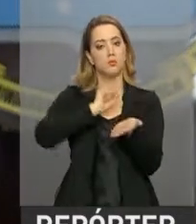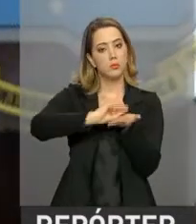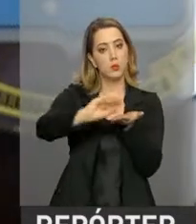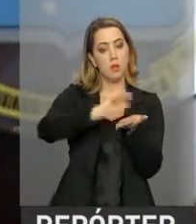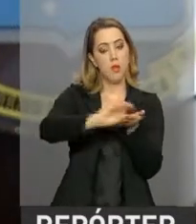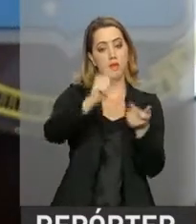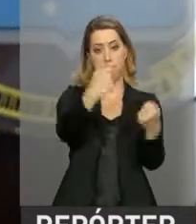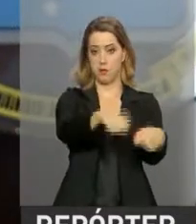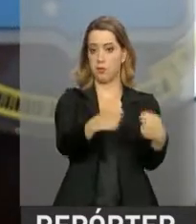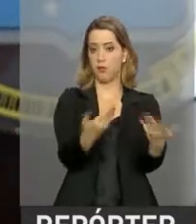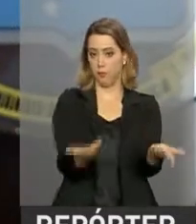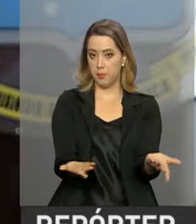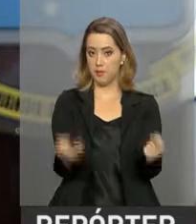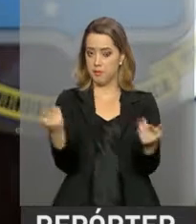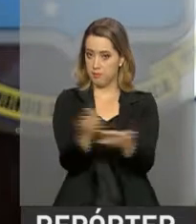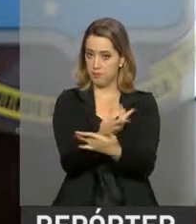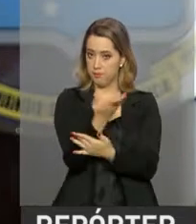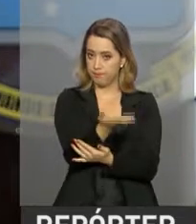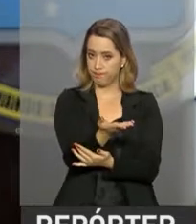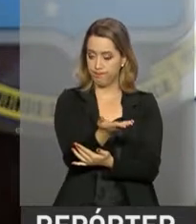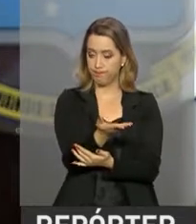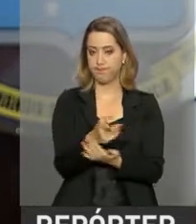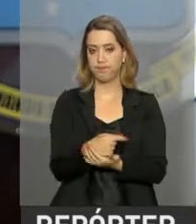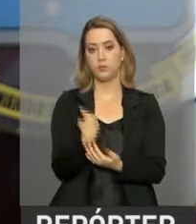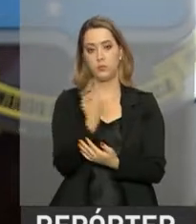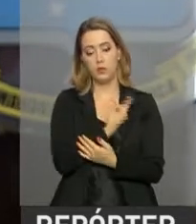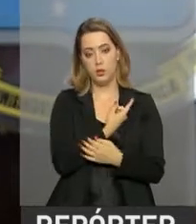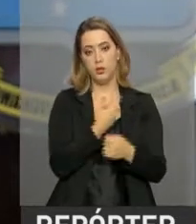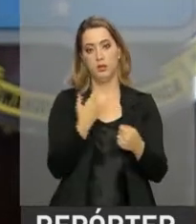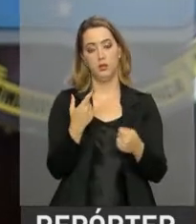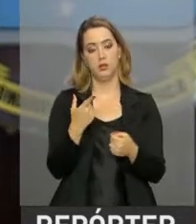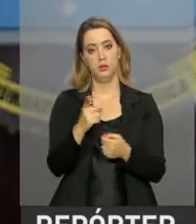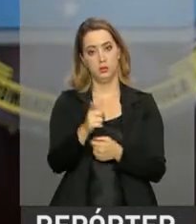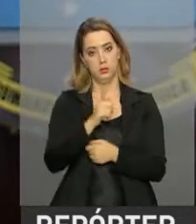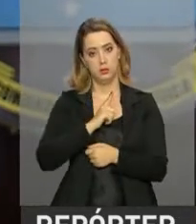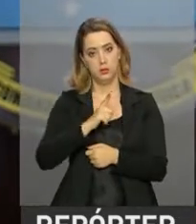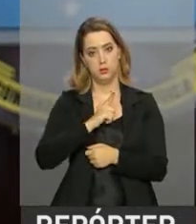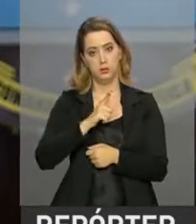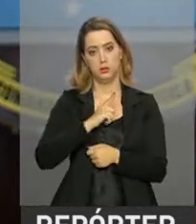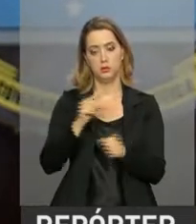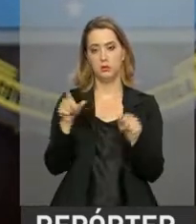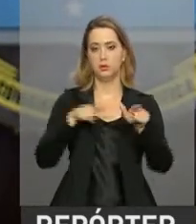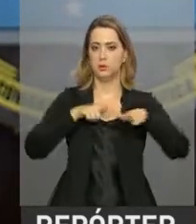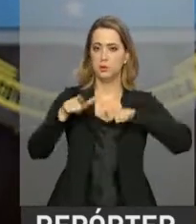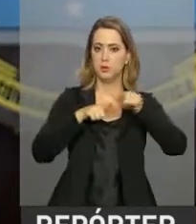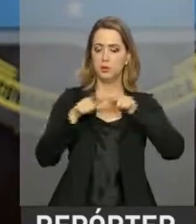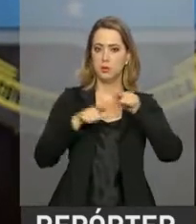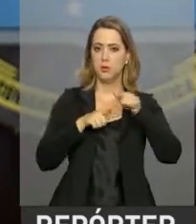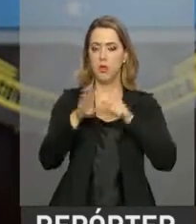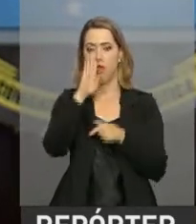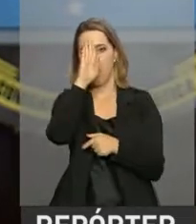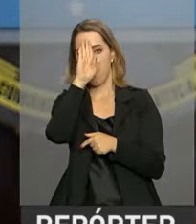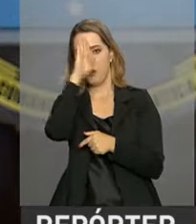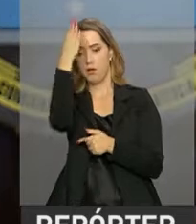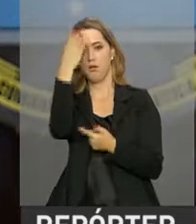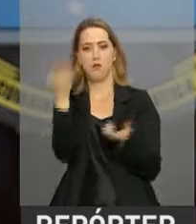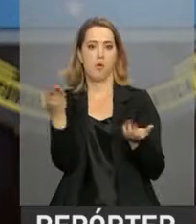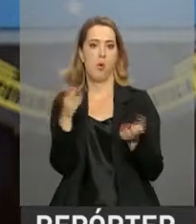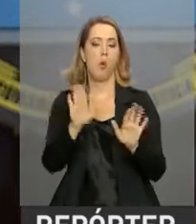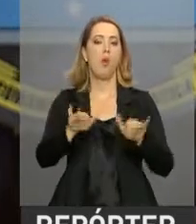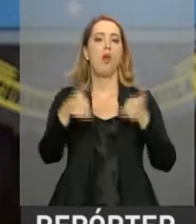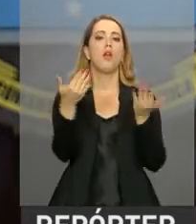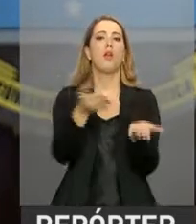nesse ínterim nós temos que de fato trabalhar nas prioridades da situação às vezes